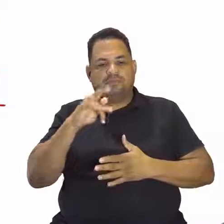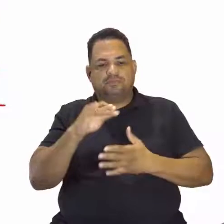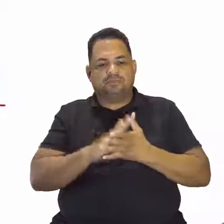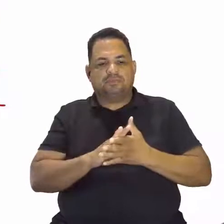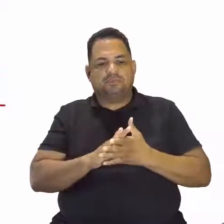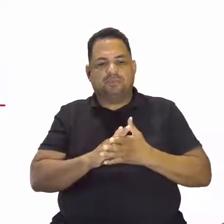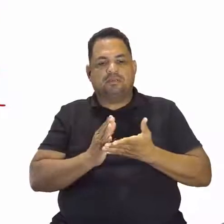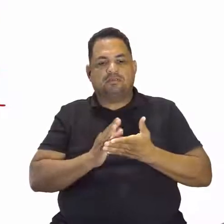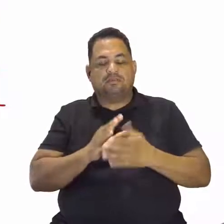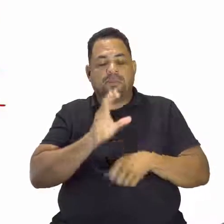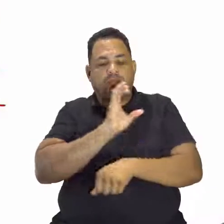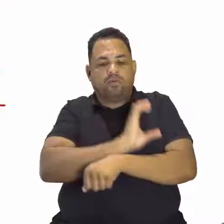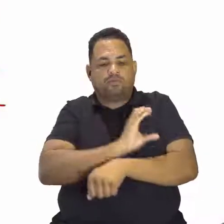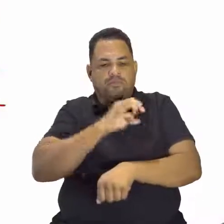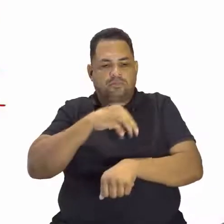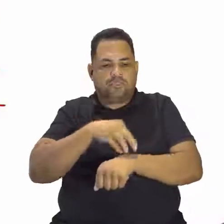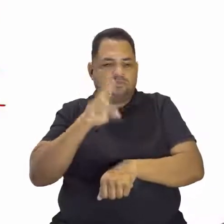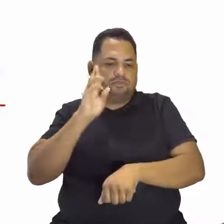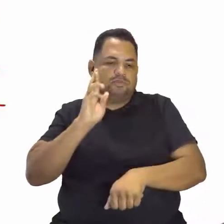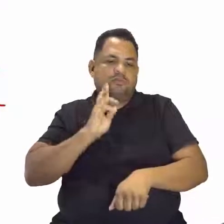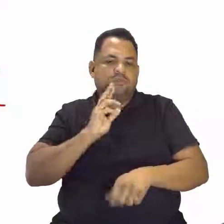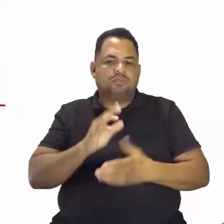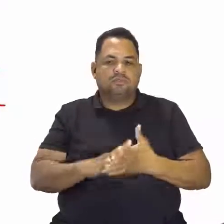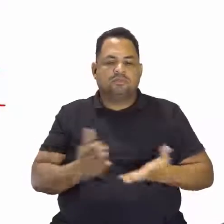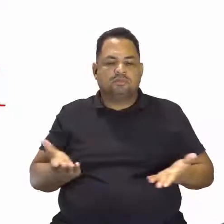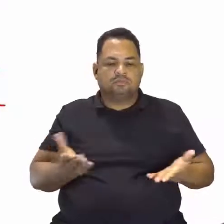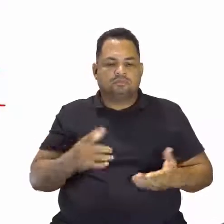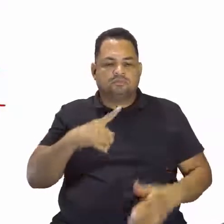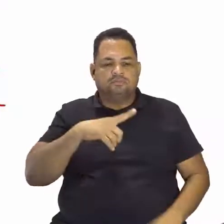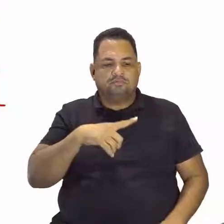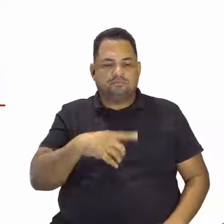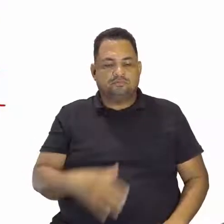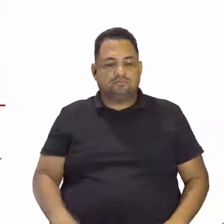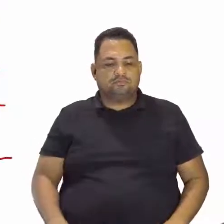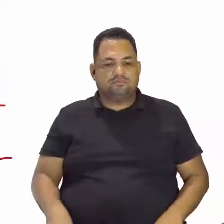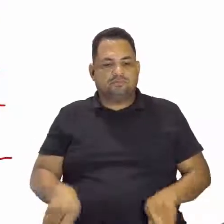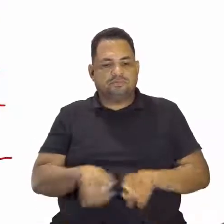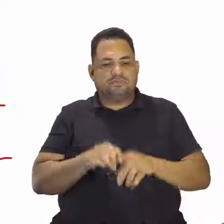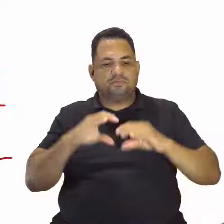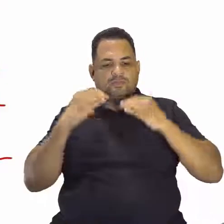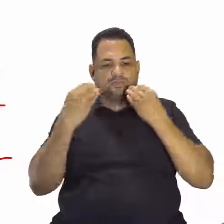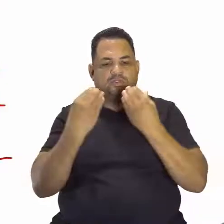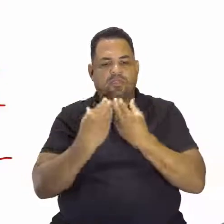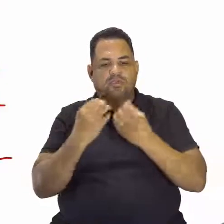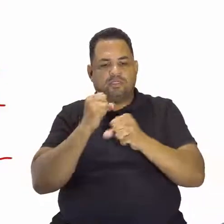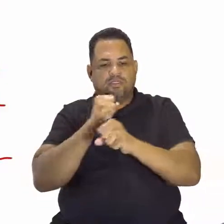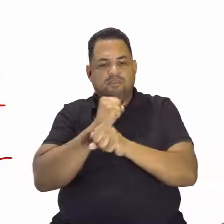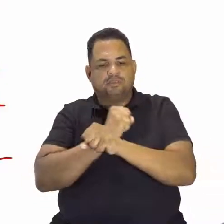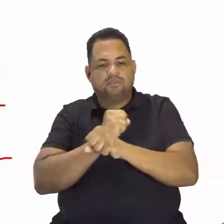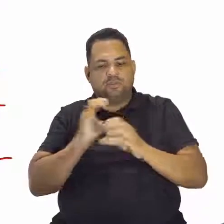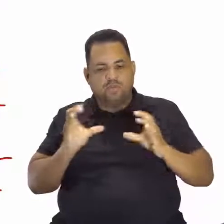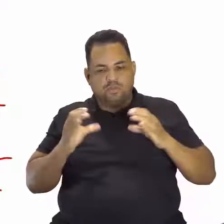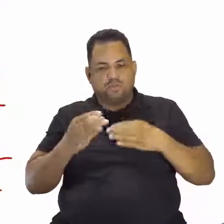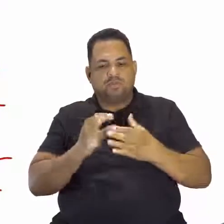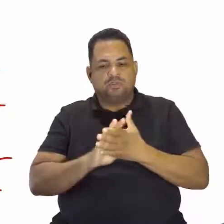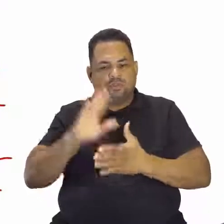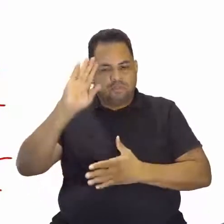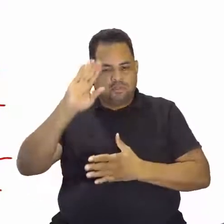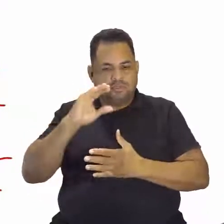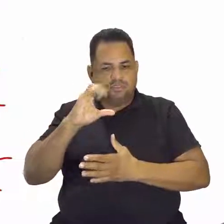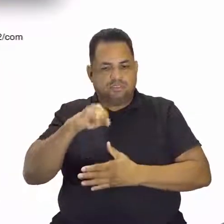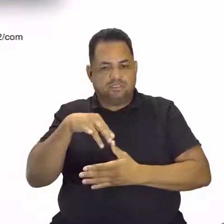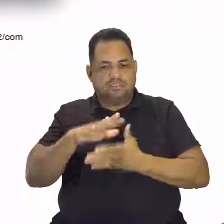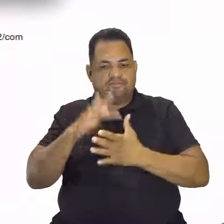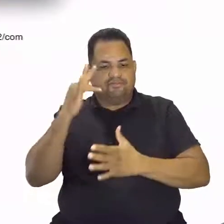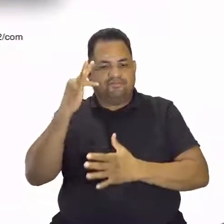em Rondônia, esse que eu falei para vocês, que eu recebi o trabalho. Comunidade quilombola de Santa Fé, da foto, também localizada